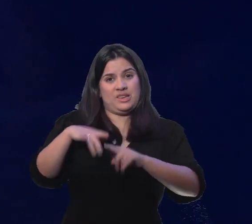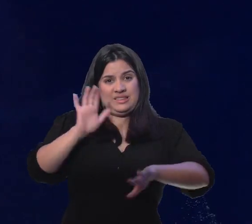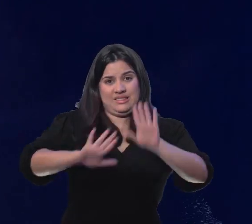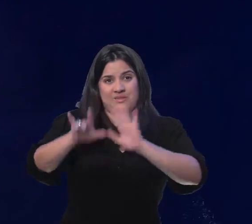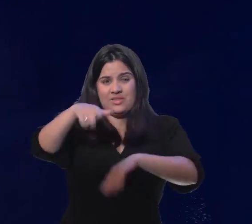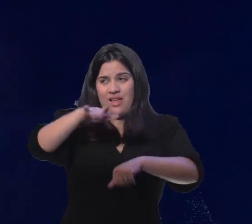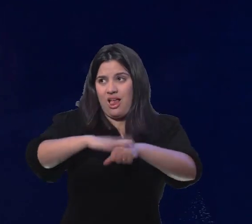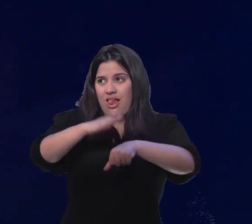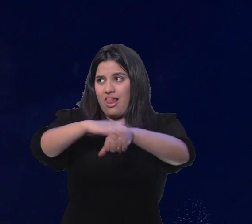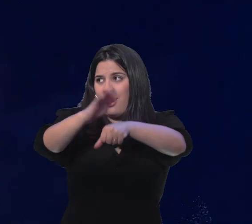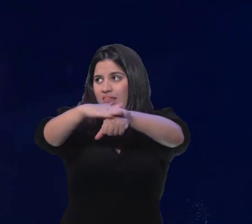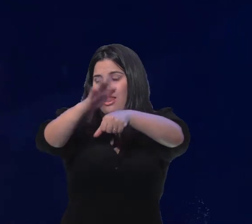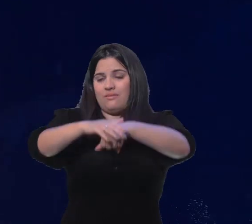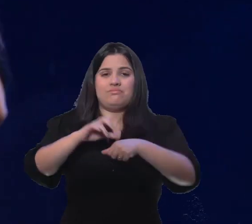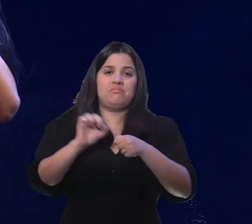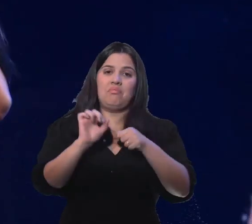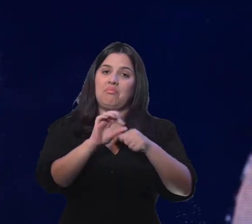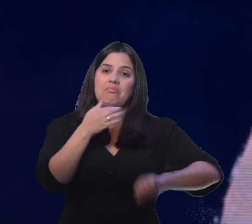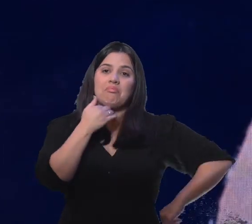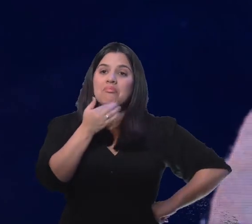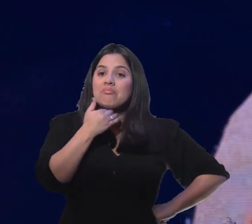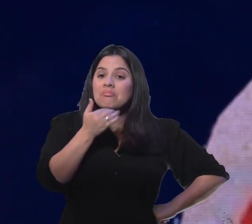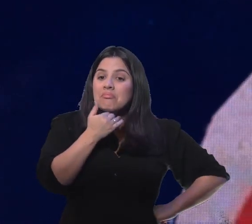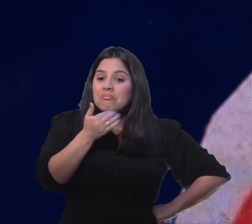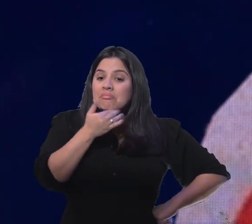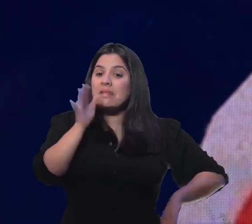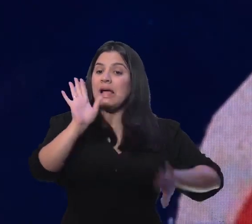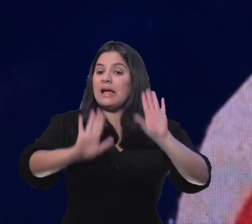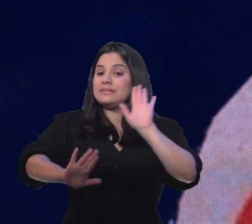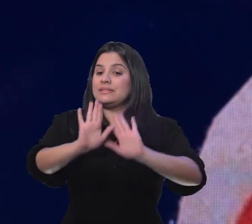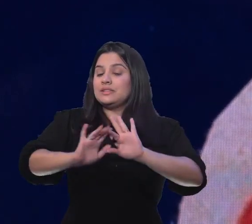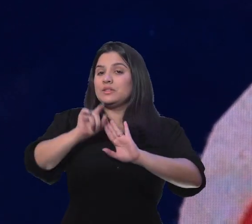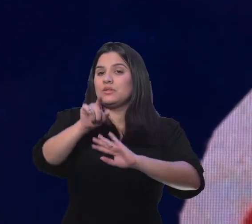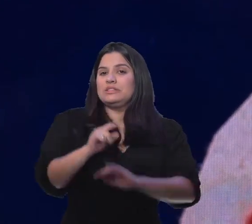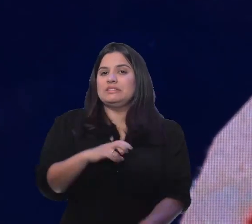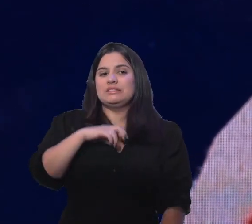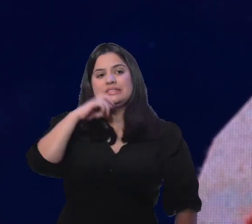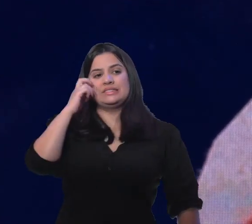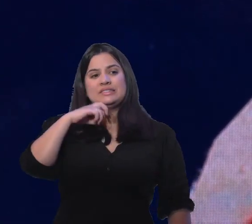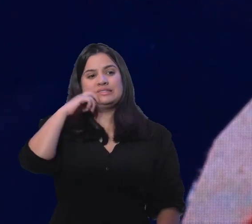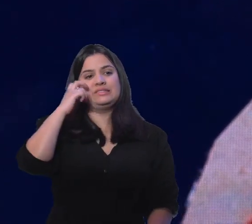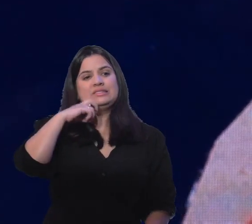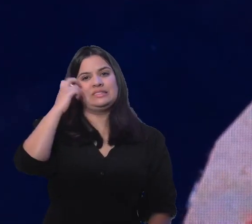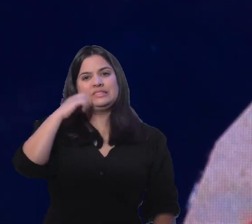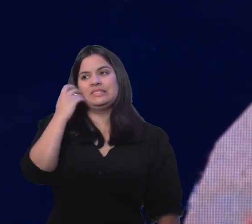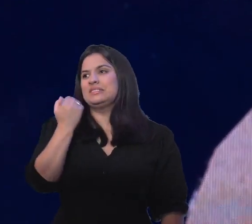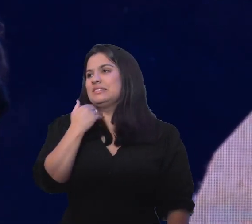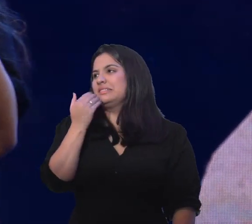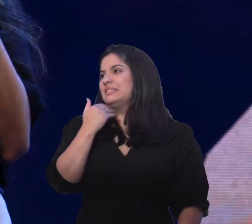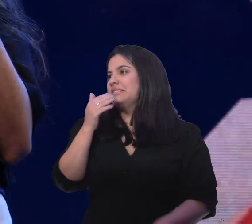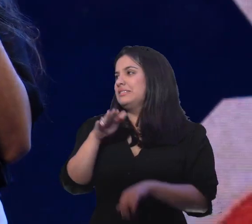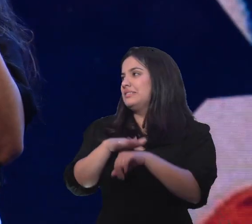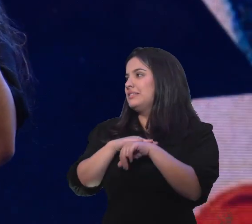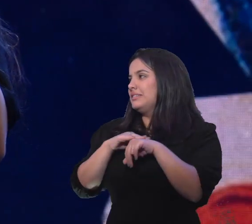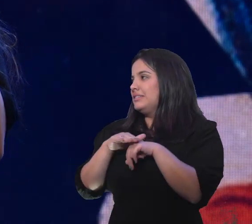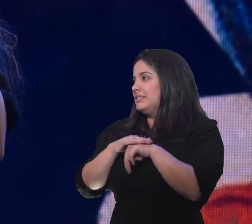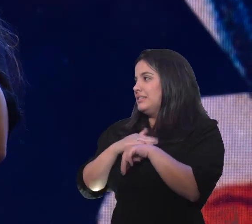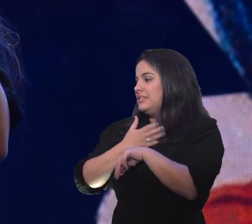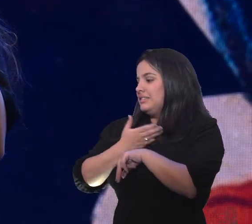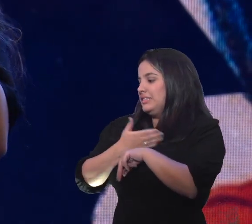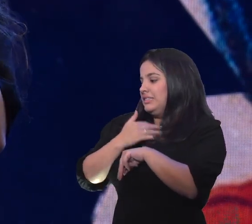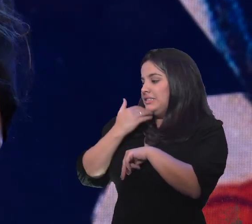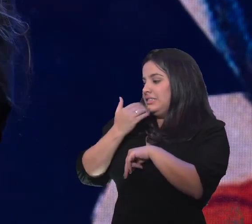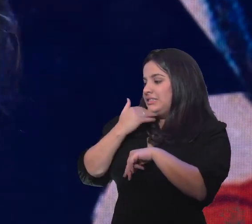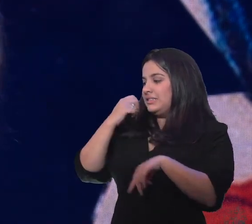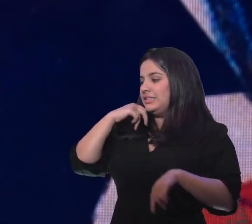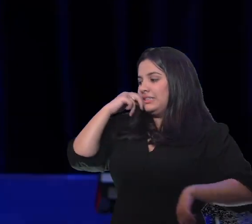nada do que Deus te pediu para fazer. Talvez você seja uma pessoa super tímida, que não consegue nem falar com seu amigo direito. Quanto mais evangelizar uma pessoa